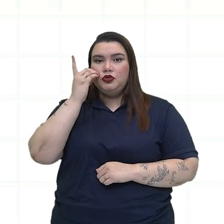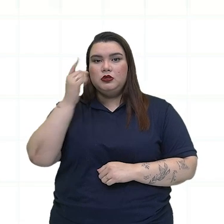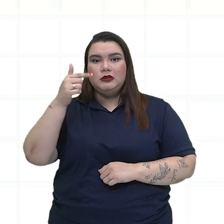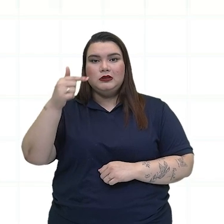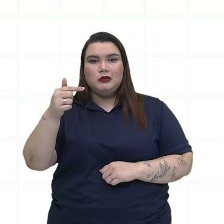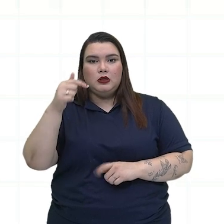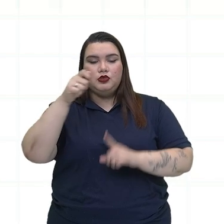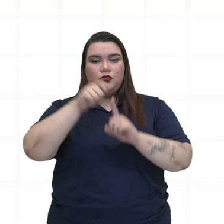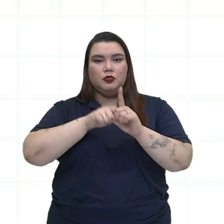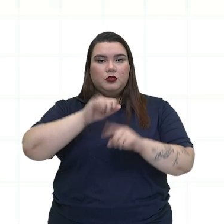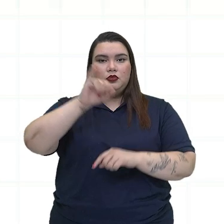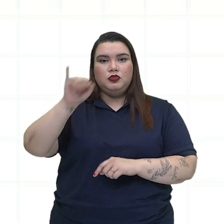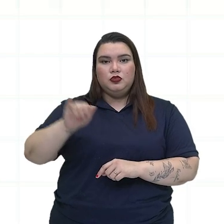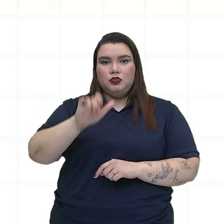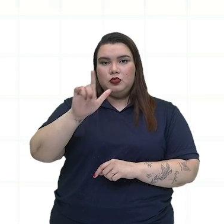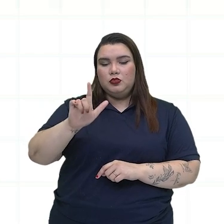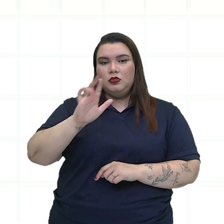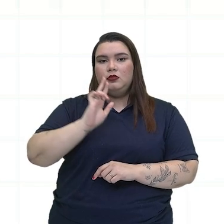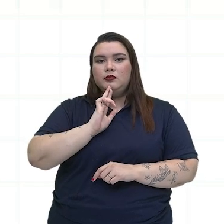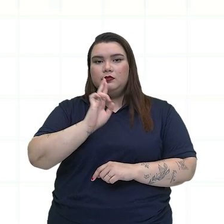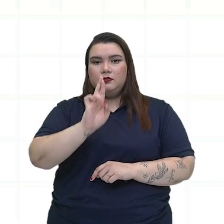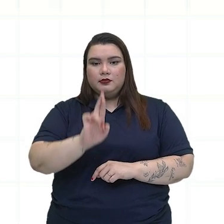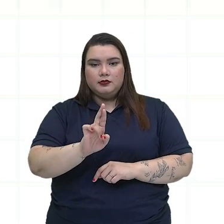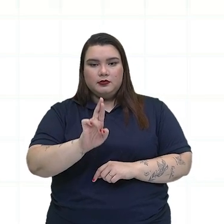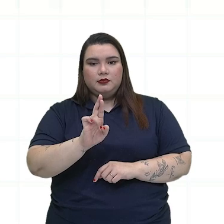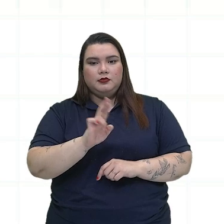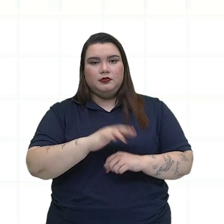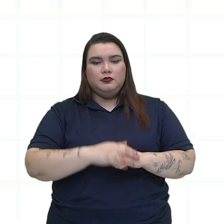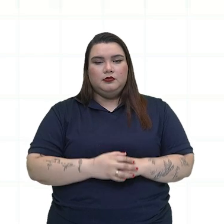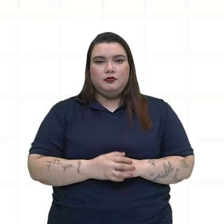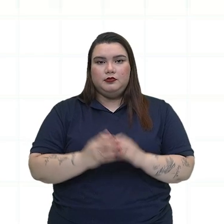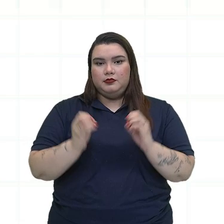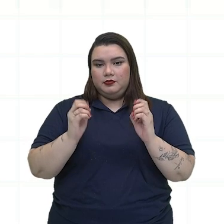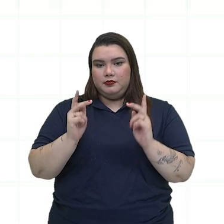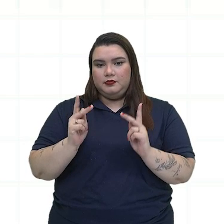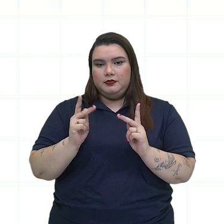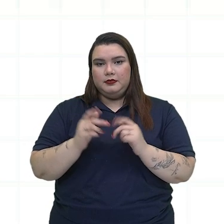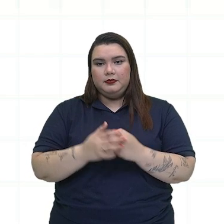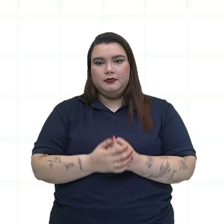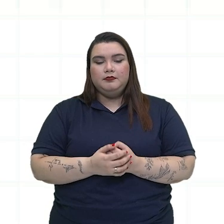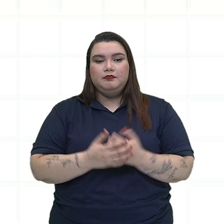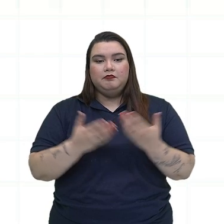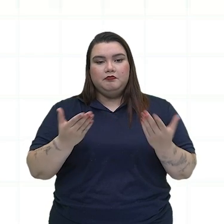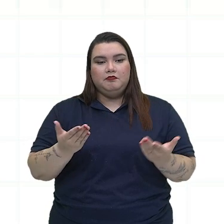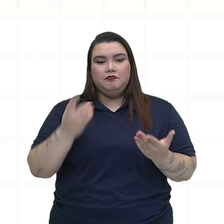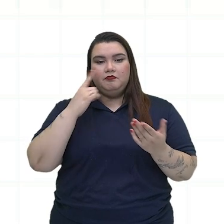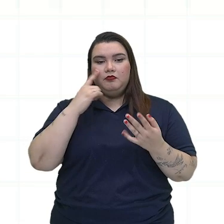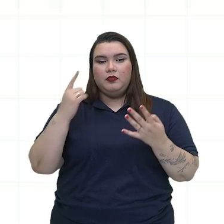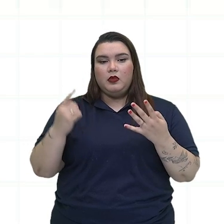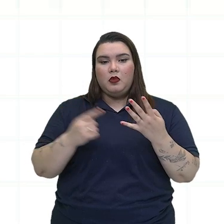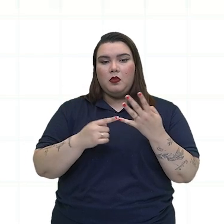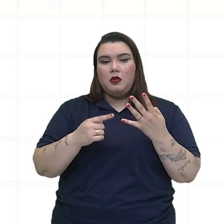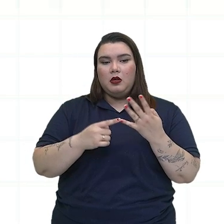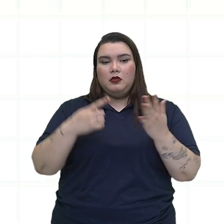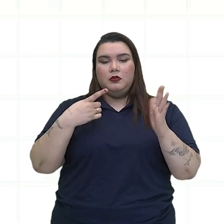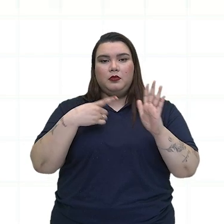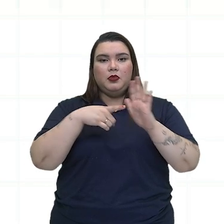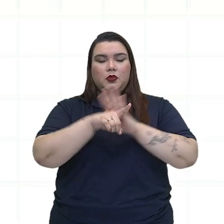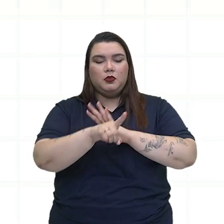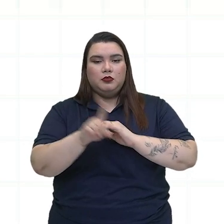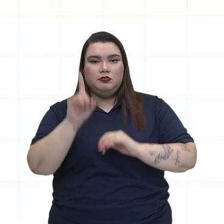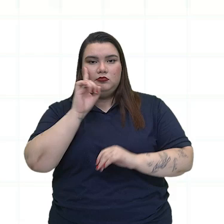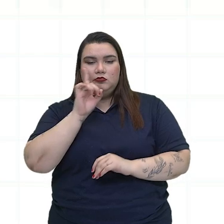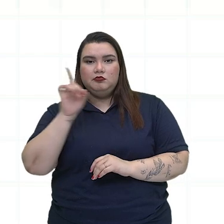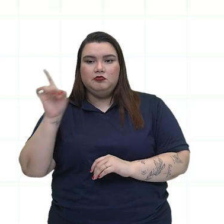julho. Ok? On July 7. E aqui a próxima pergunta, how old